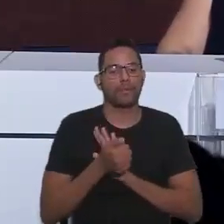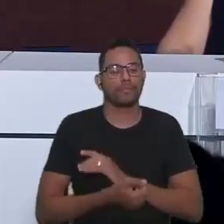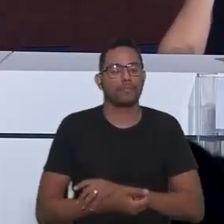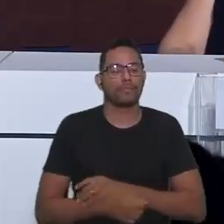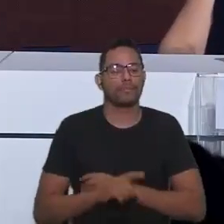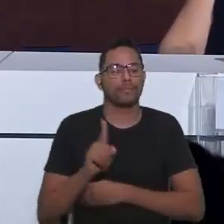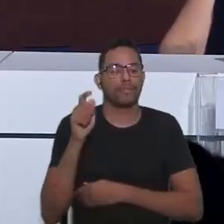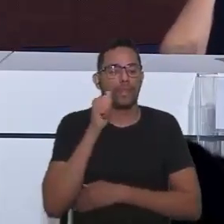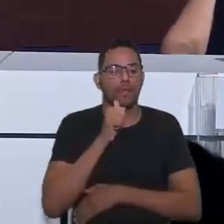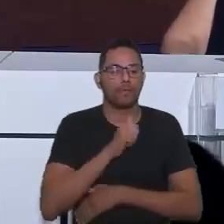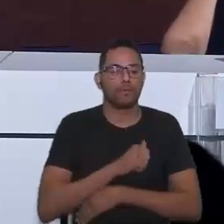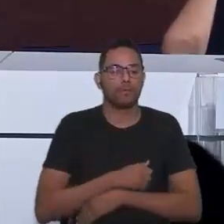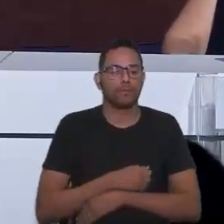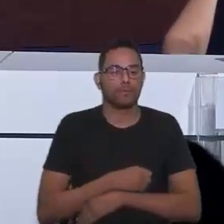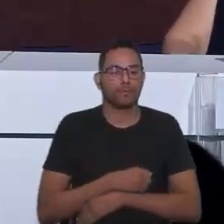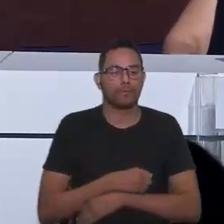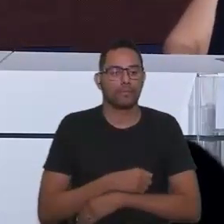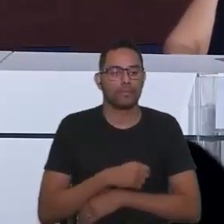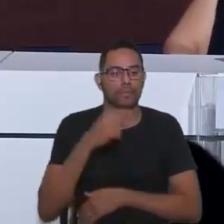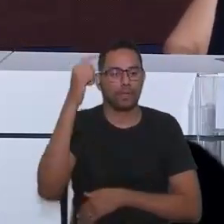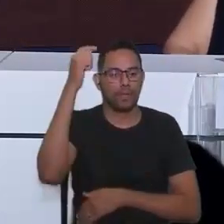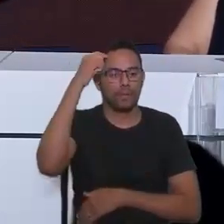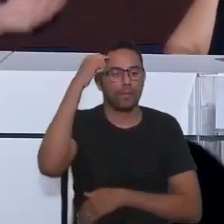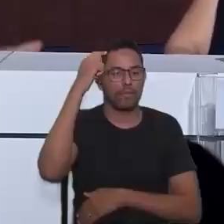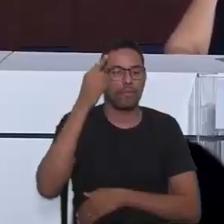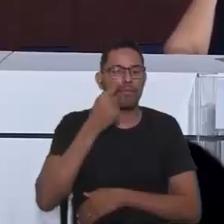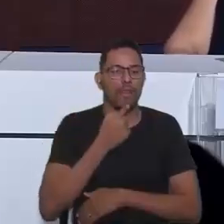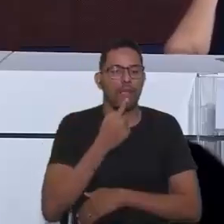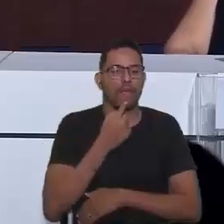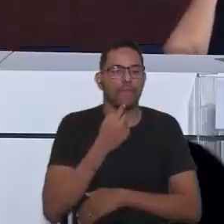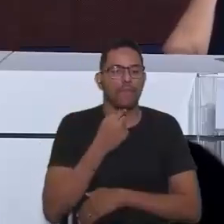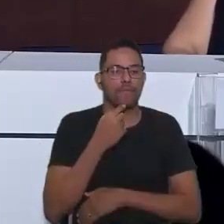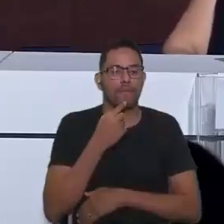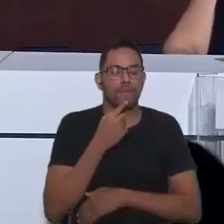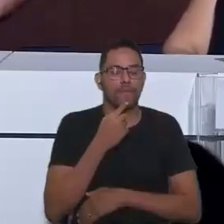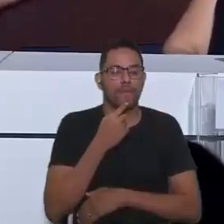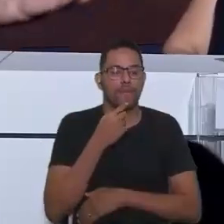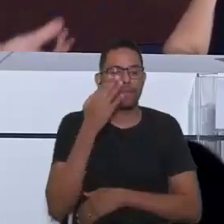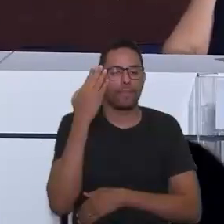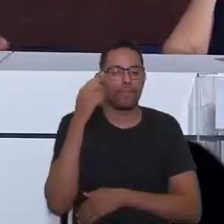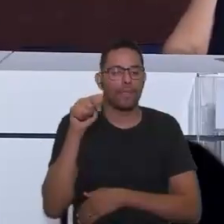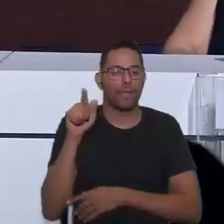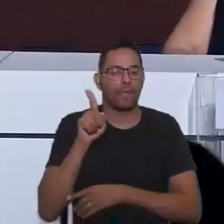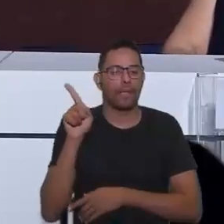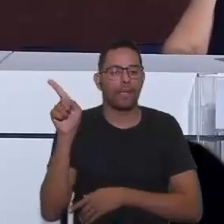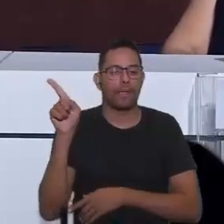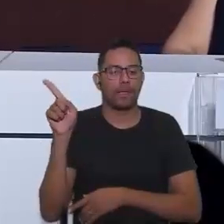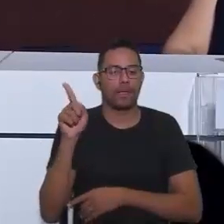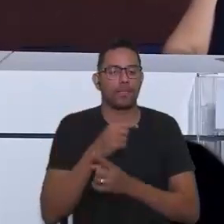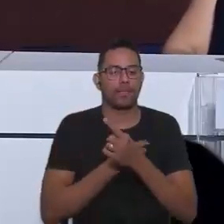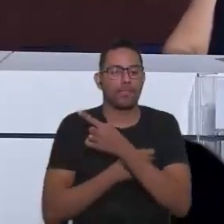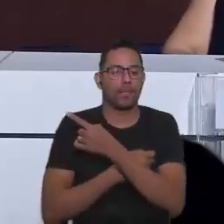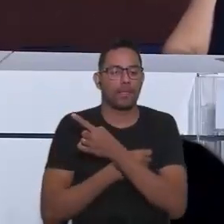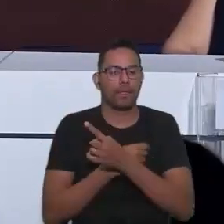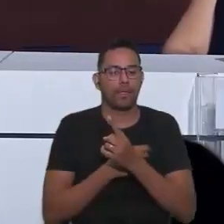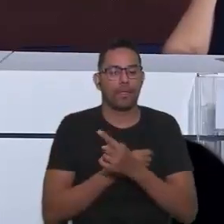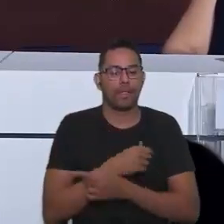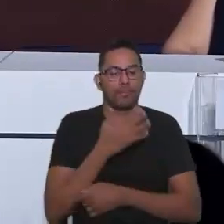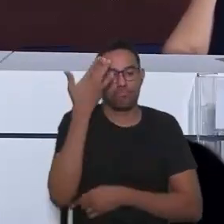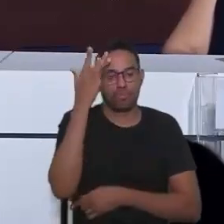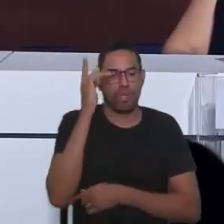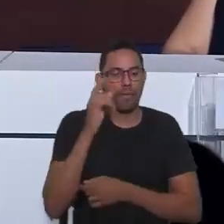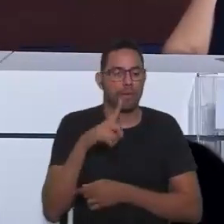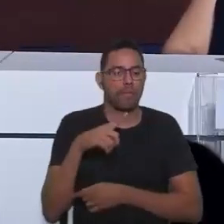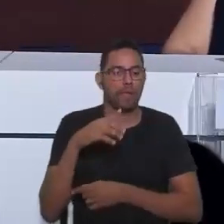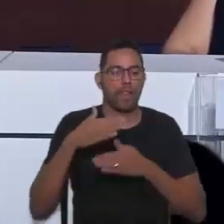E ela é a cabeça de fósforo, a mulher vermelha. A Ana Maria não sabe, mas as suas penas deixam